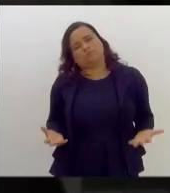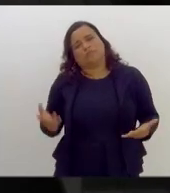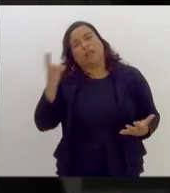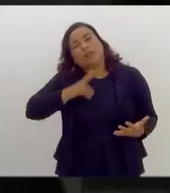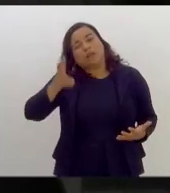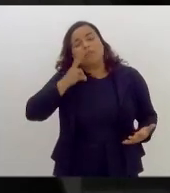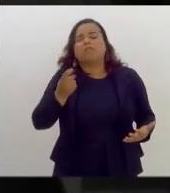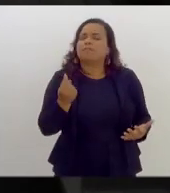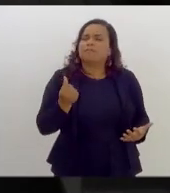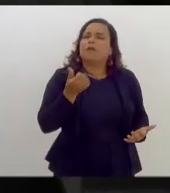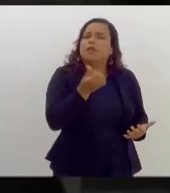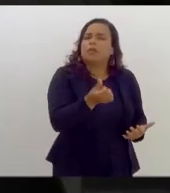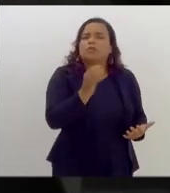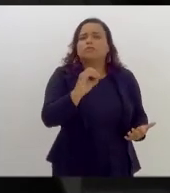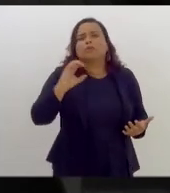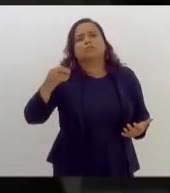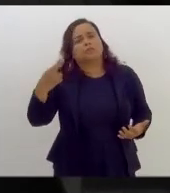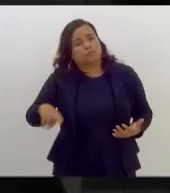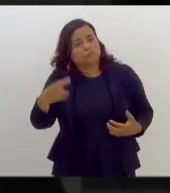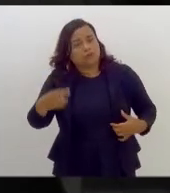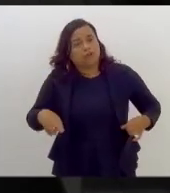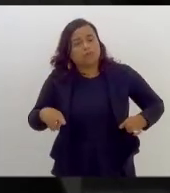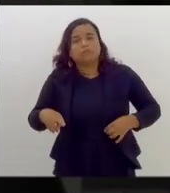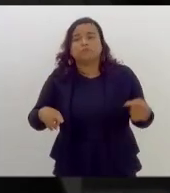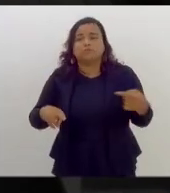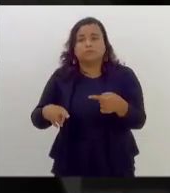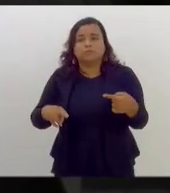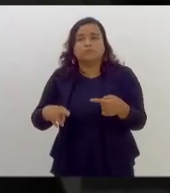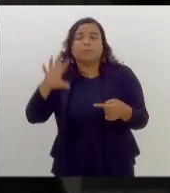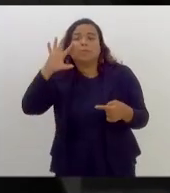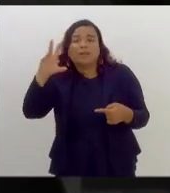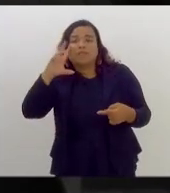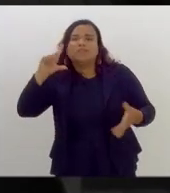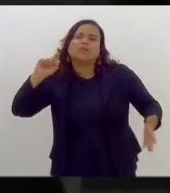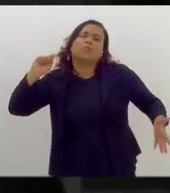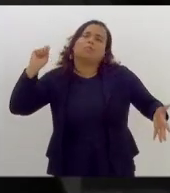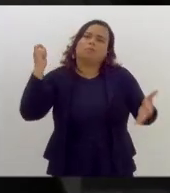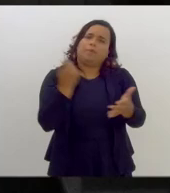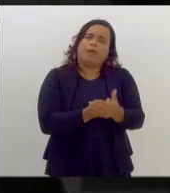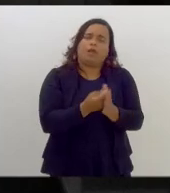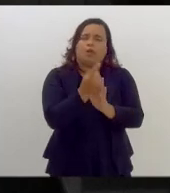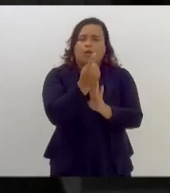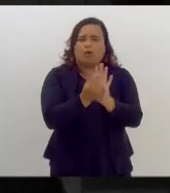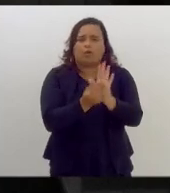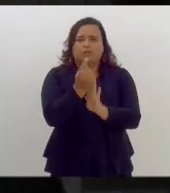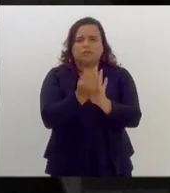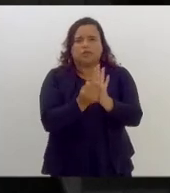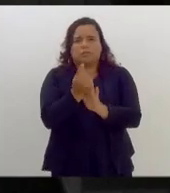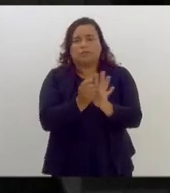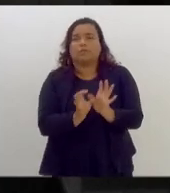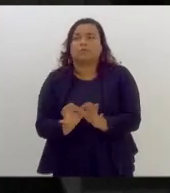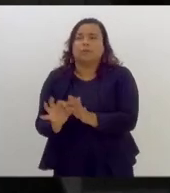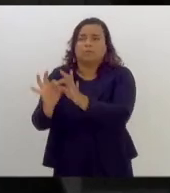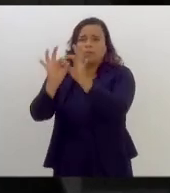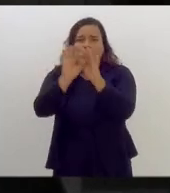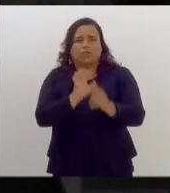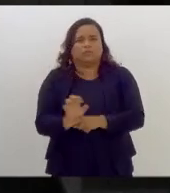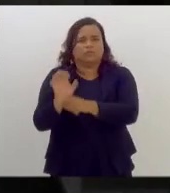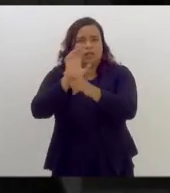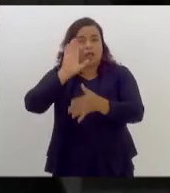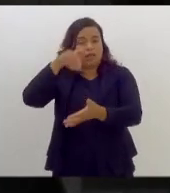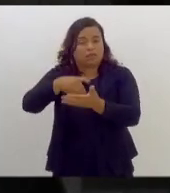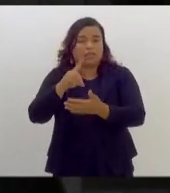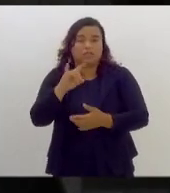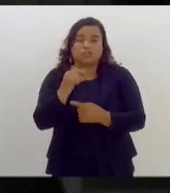de R$ 600 só tem previsão de pagamento no orçamento do orçamento da União até 31 de